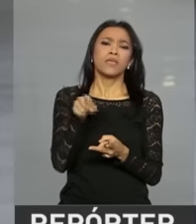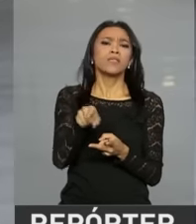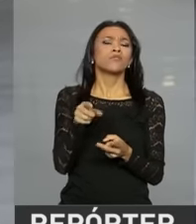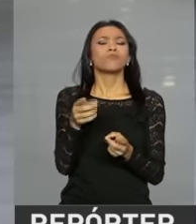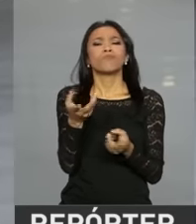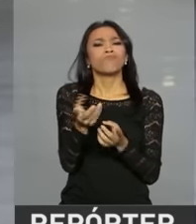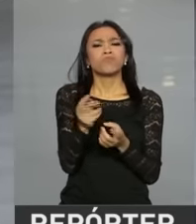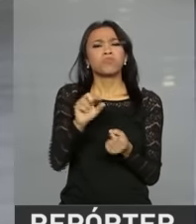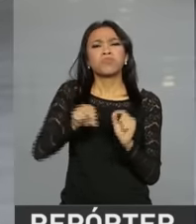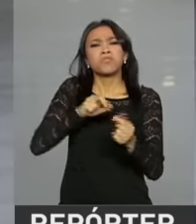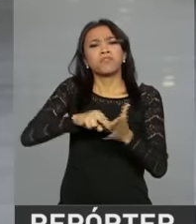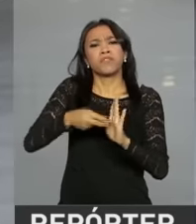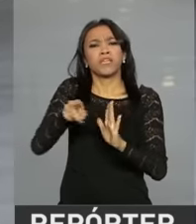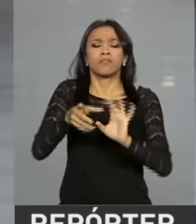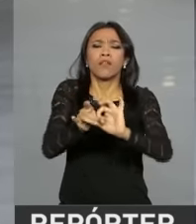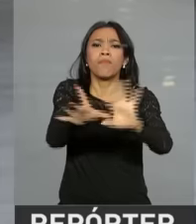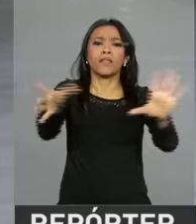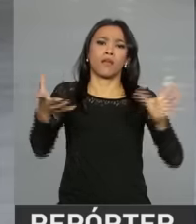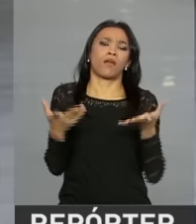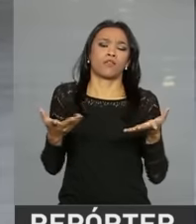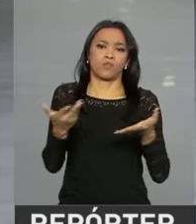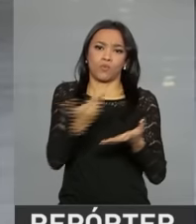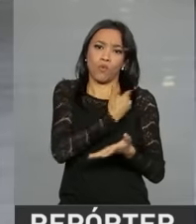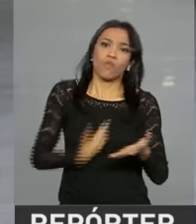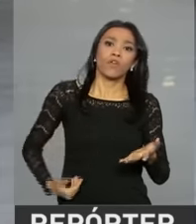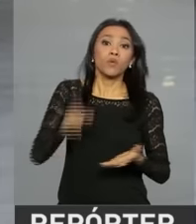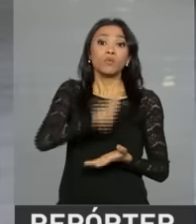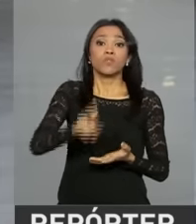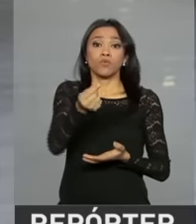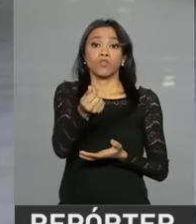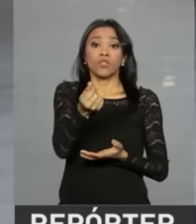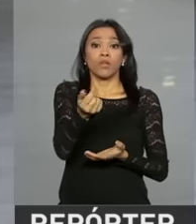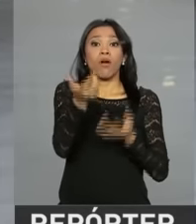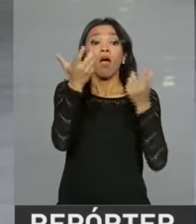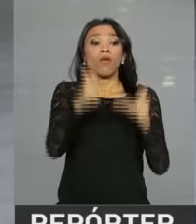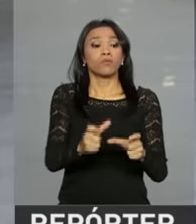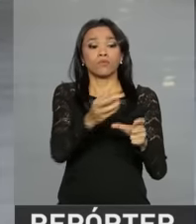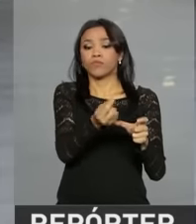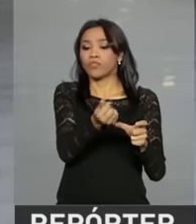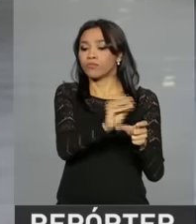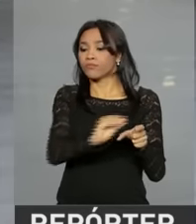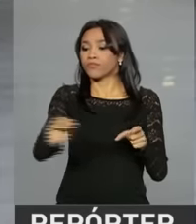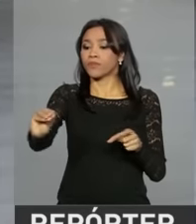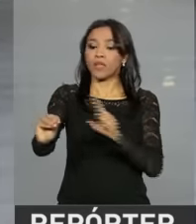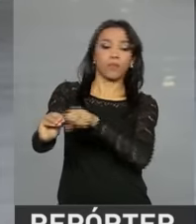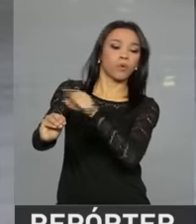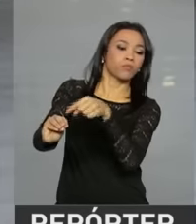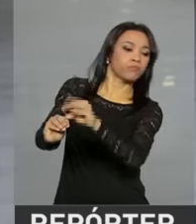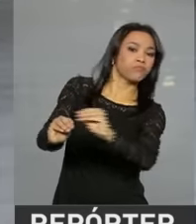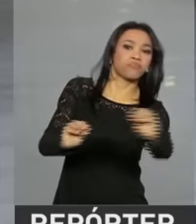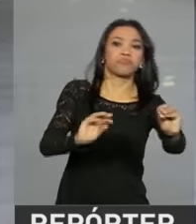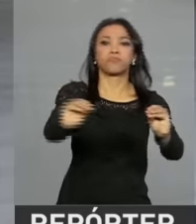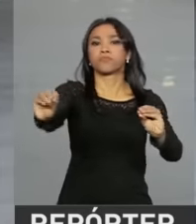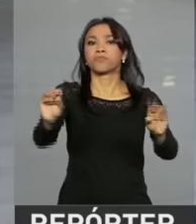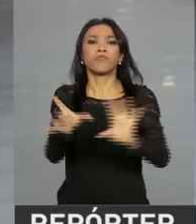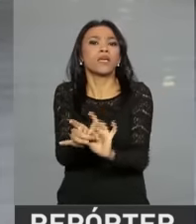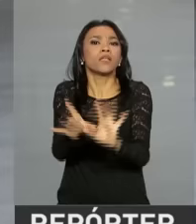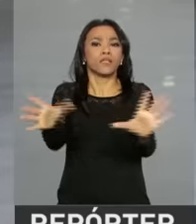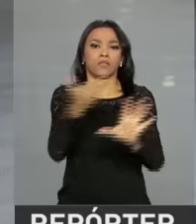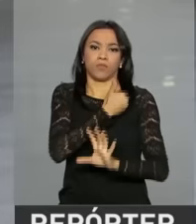liberdade para o governo de decidir os seus gastos e também colocar aí as prioridades nas despesas. Ela foi prorrogada